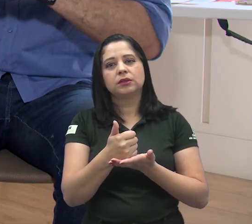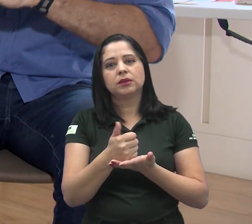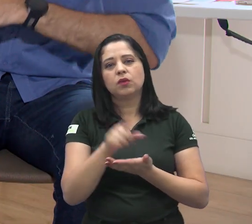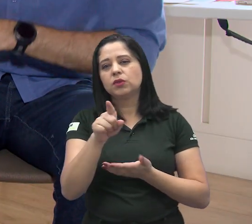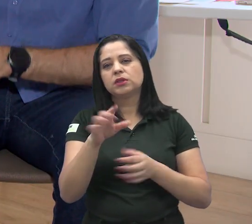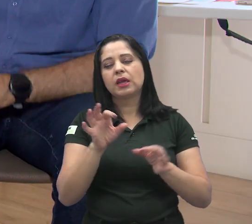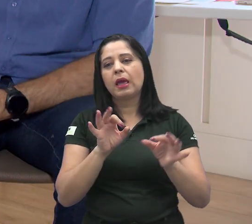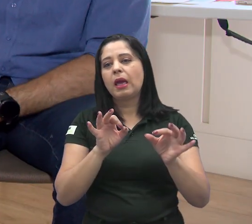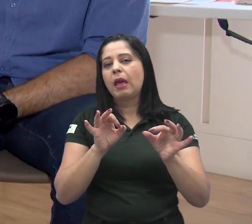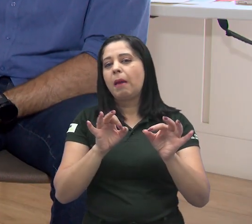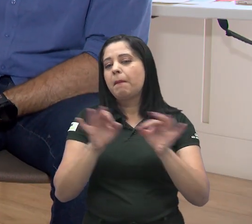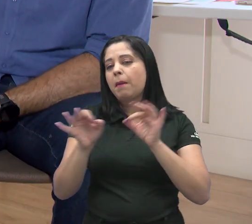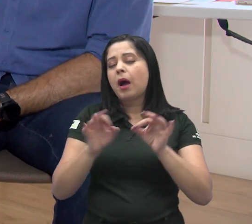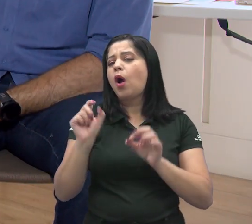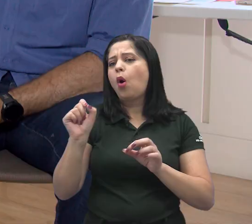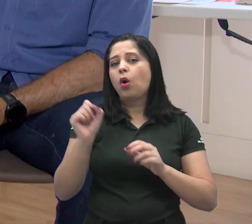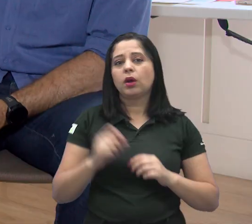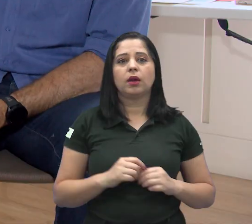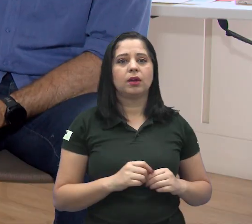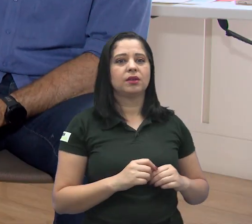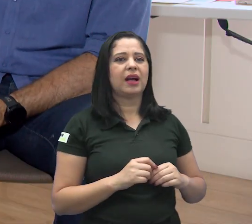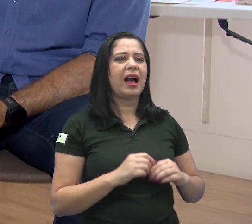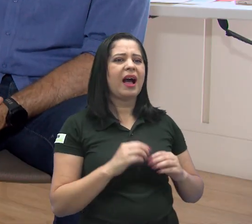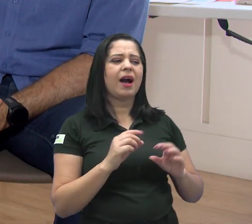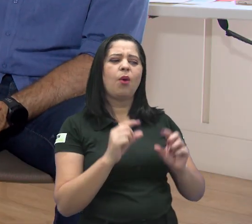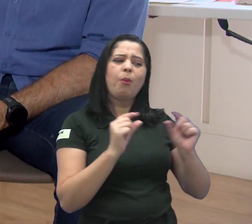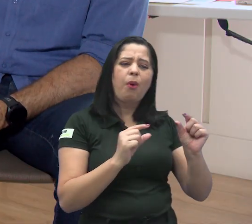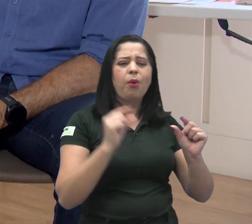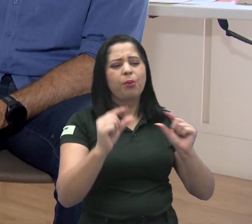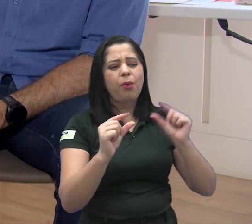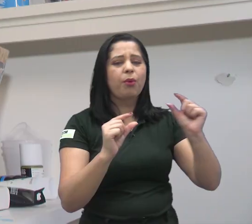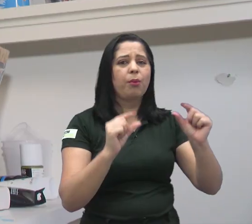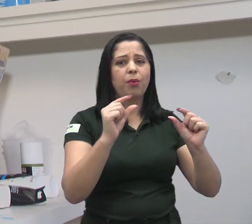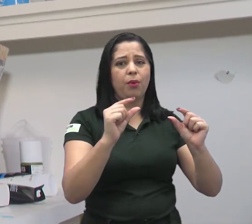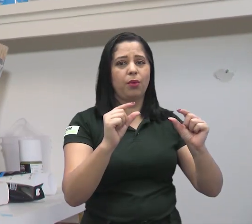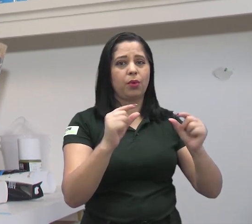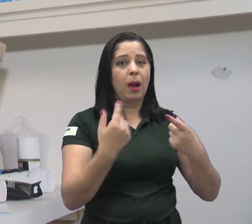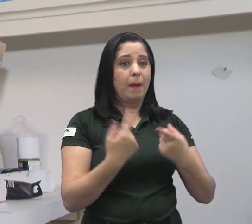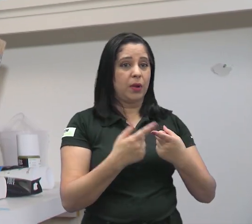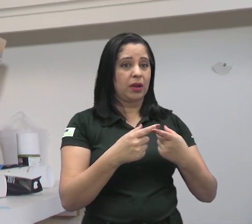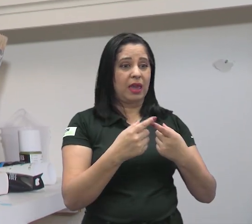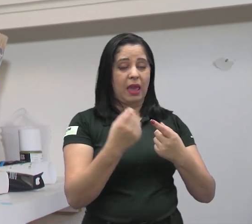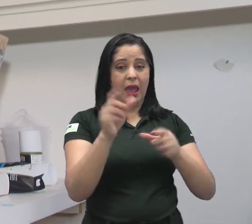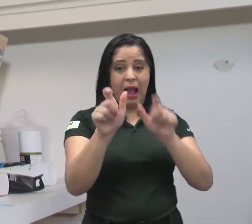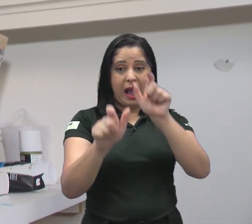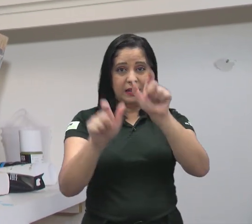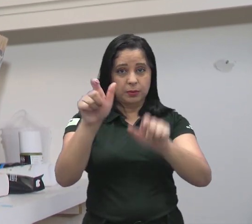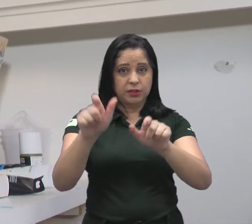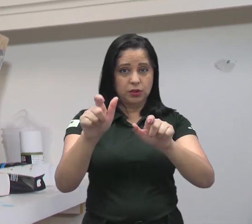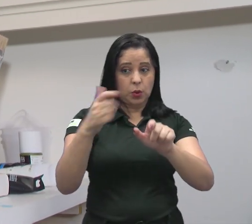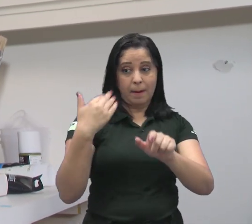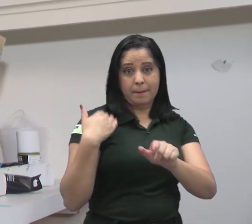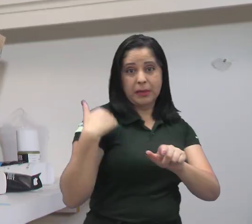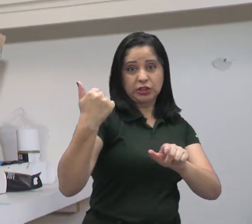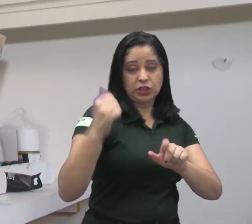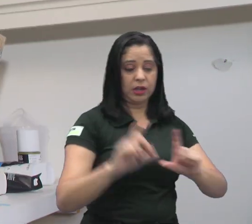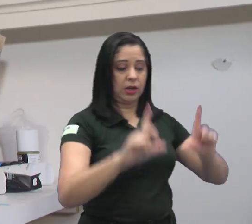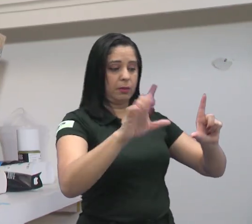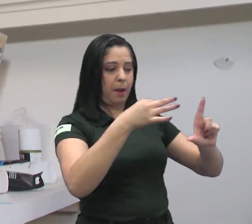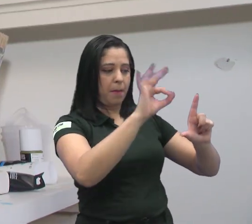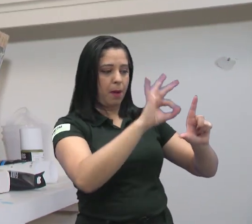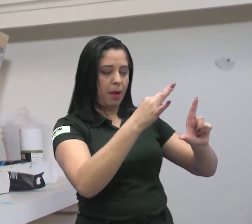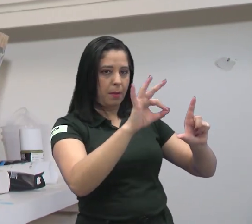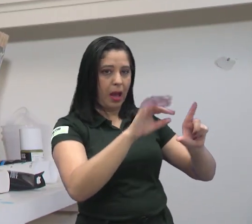mais qual tipo de trabalho? Eu acho que um pouquinho de cada coisa, né? Tem muitas pessoas que me procuram por uma tela, tem